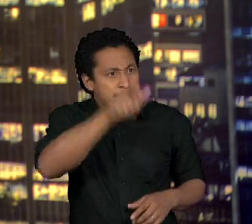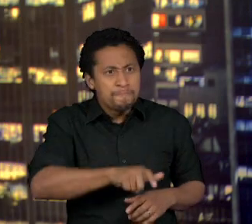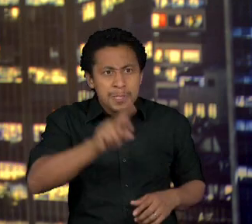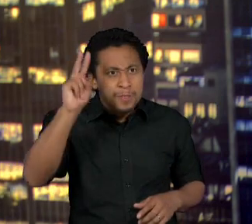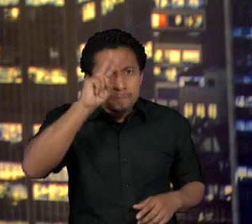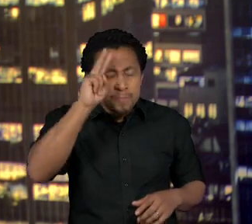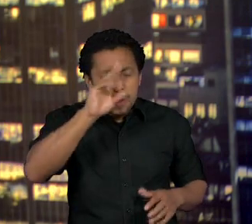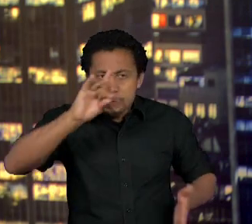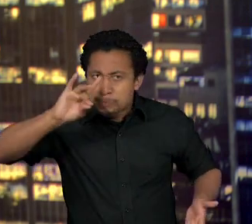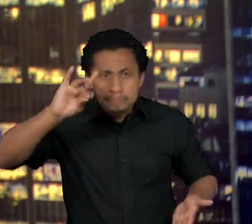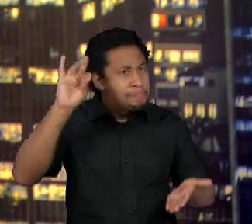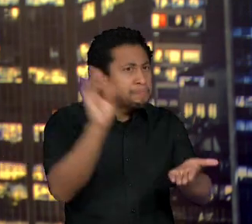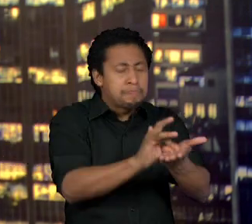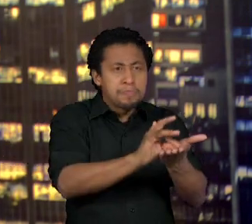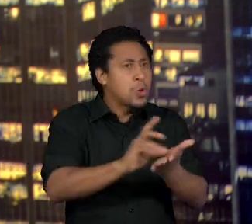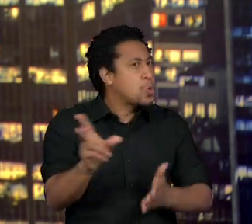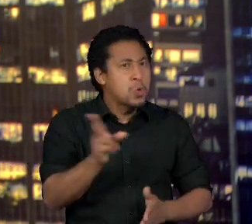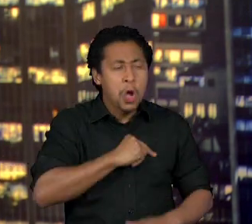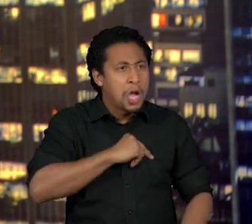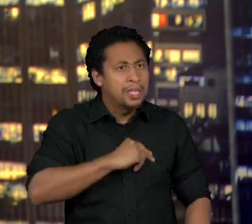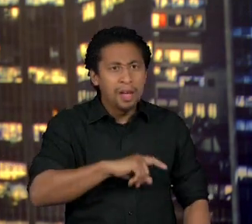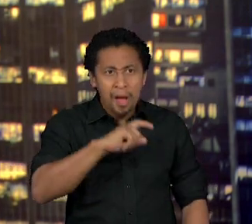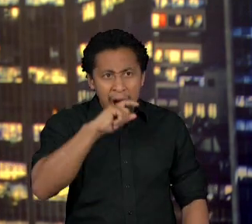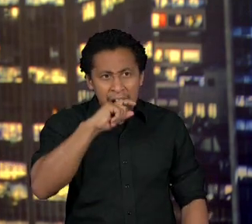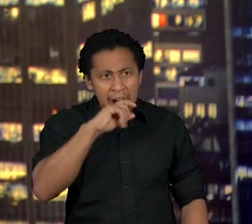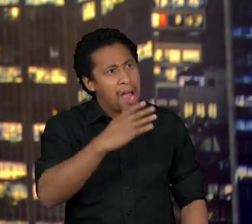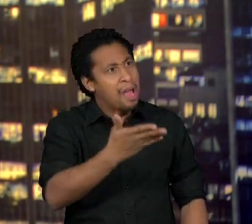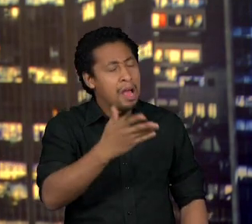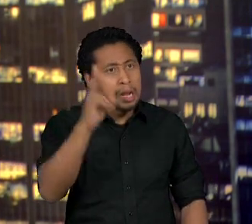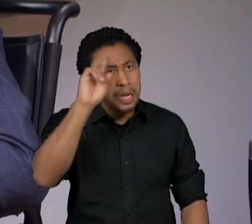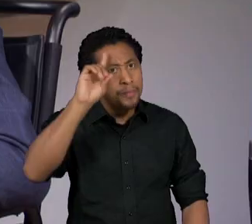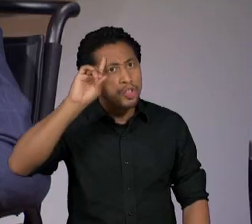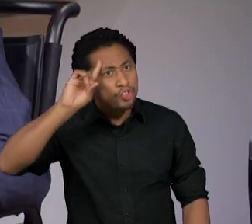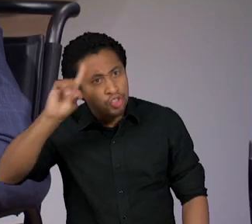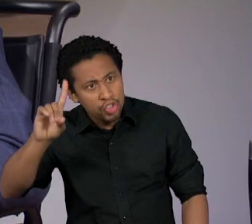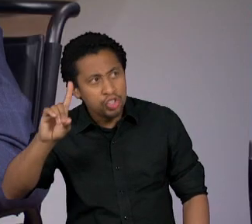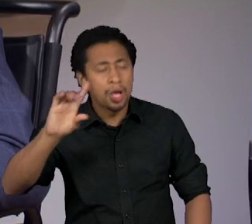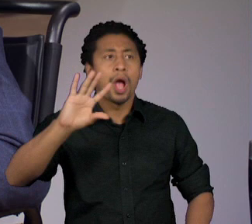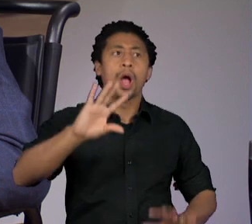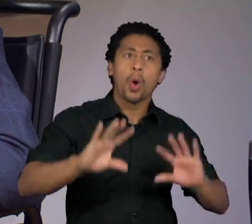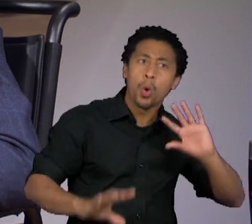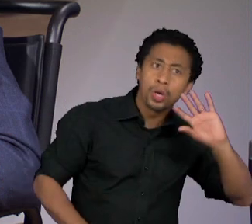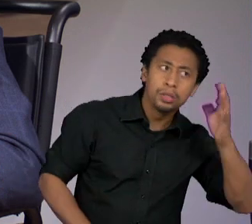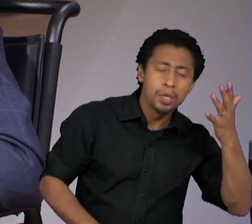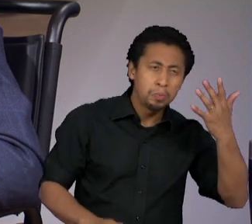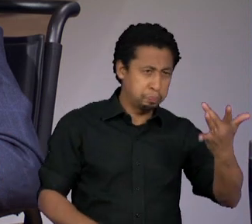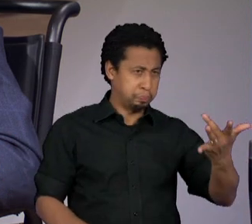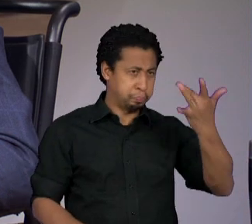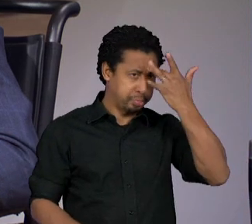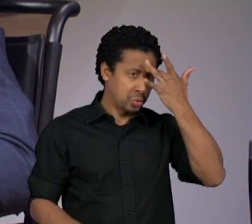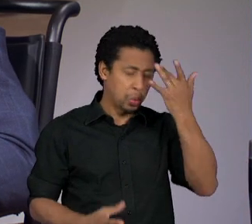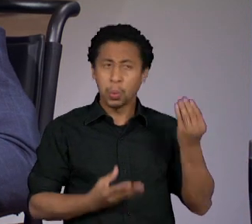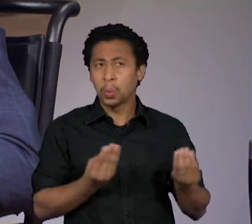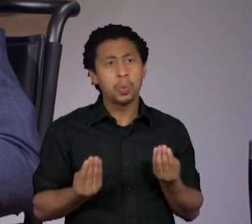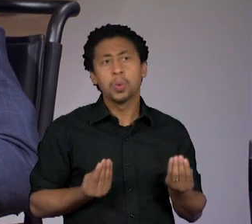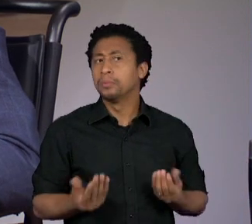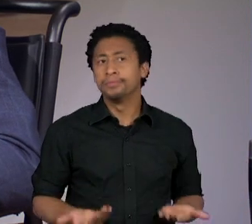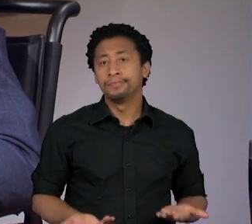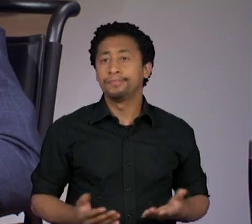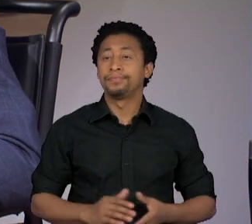invejável, não é? É para datas, para acontecimentos. Então, de fato, existe